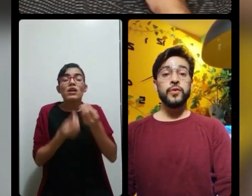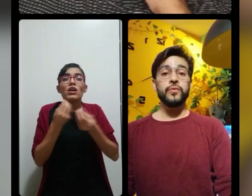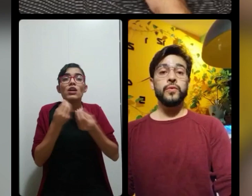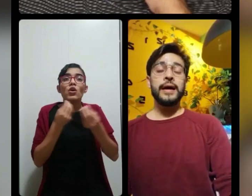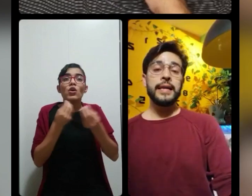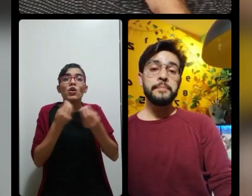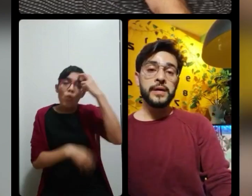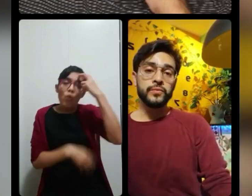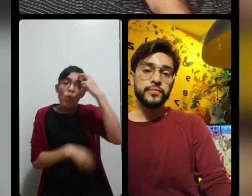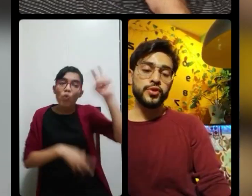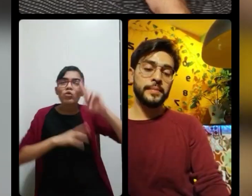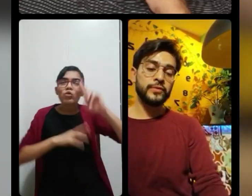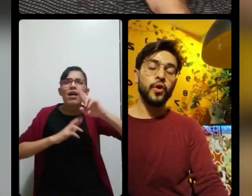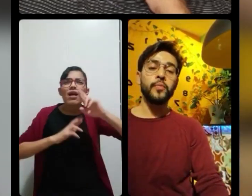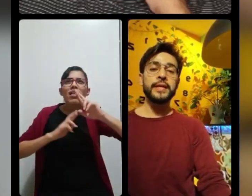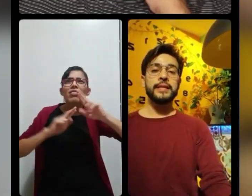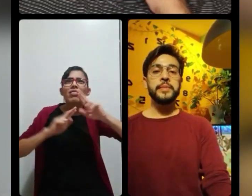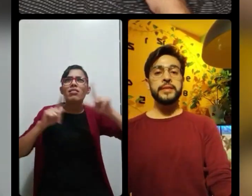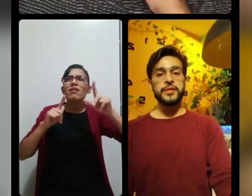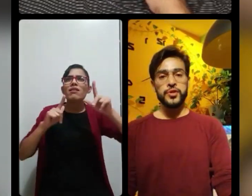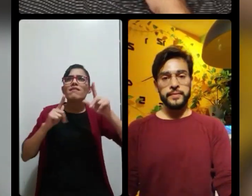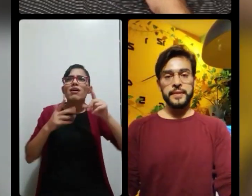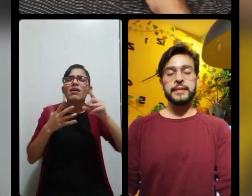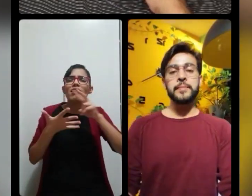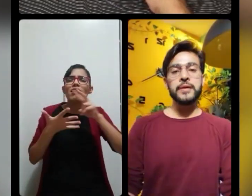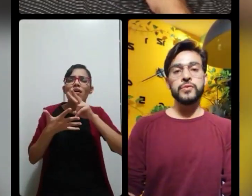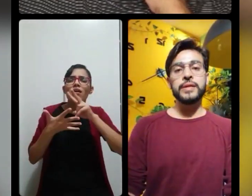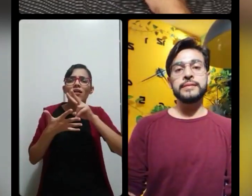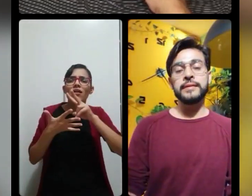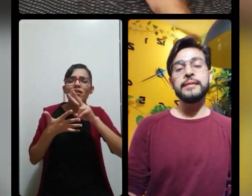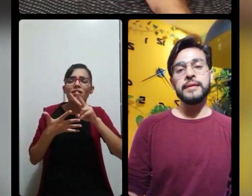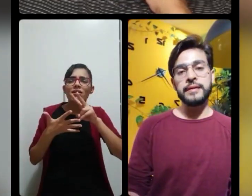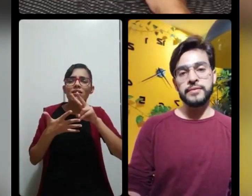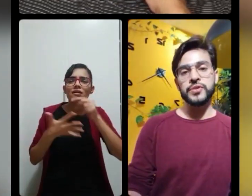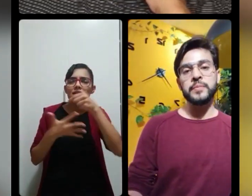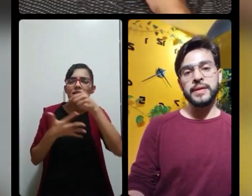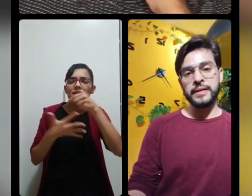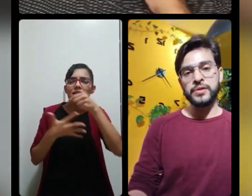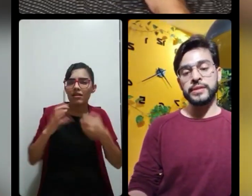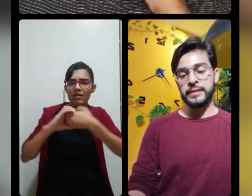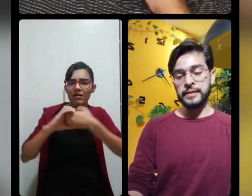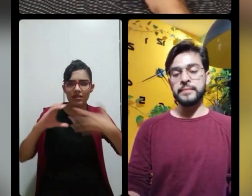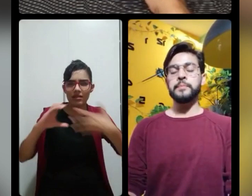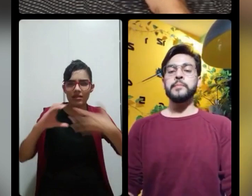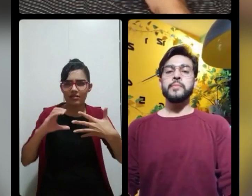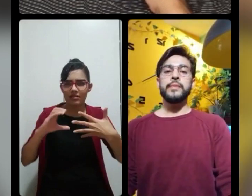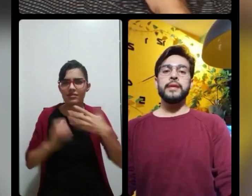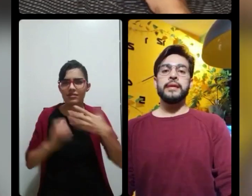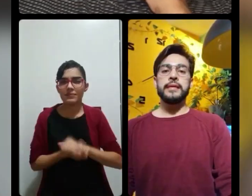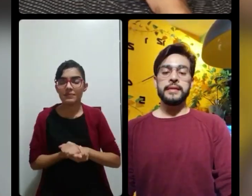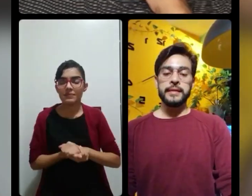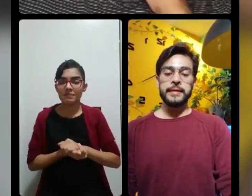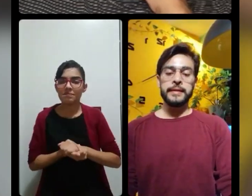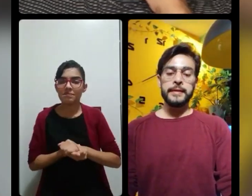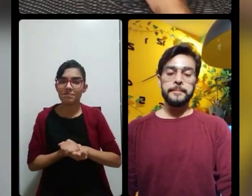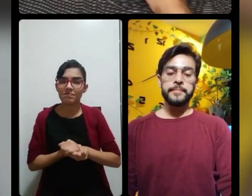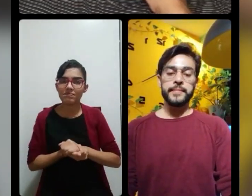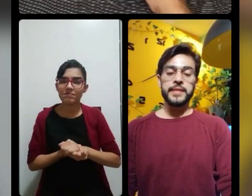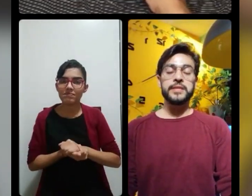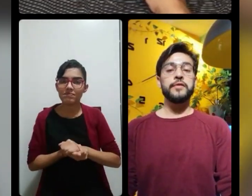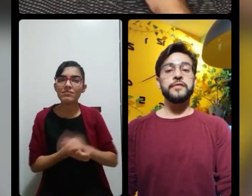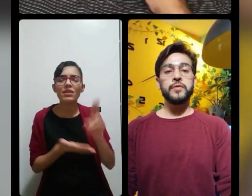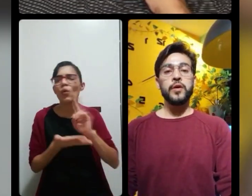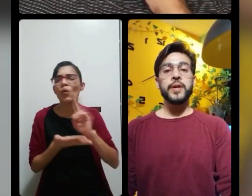um etnólogo alemão chamado Robert Lehmann-Nietzsche, que trabalhou durante 30 anos também na Argentina